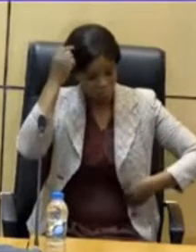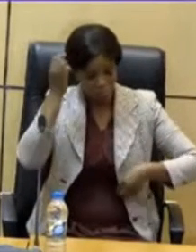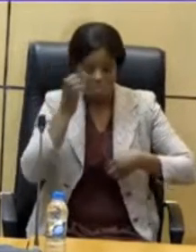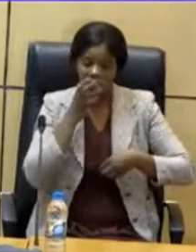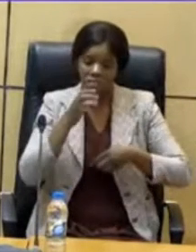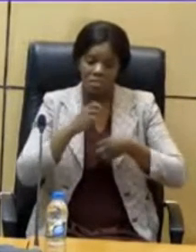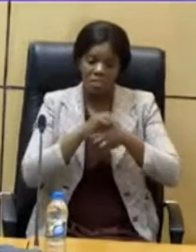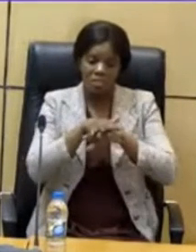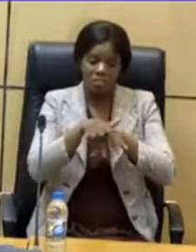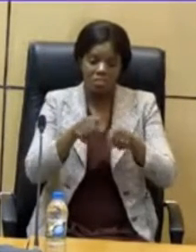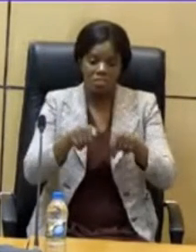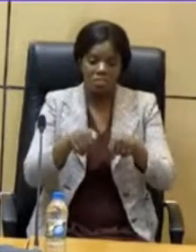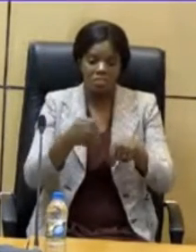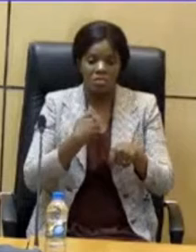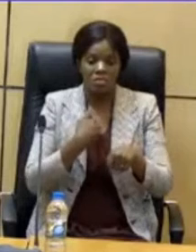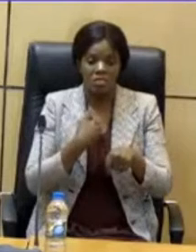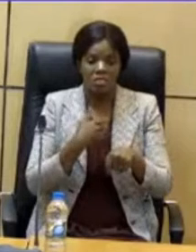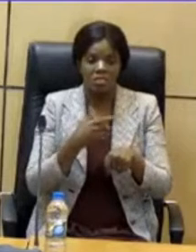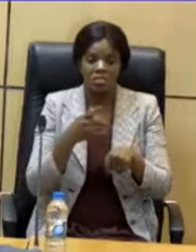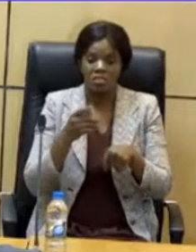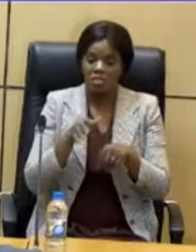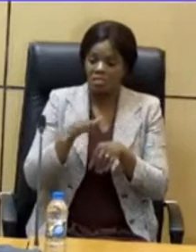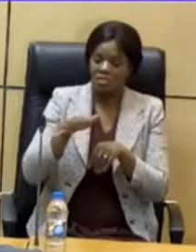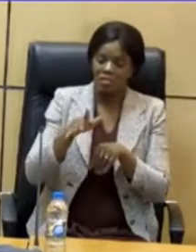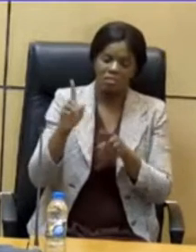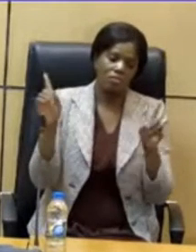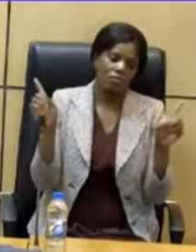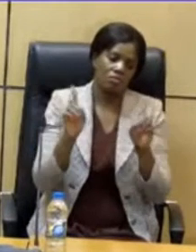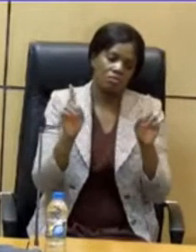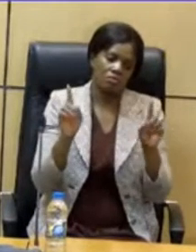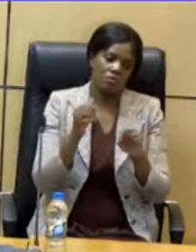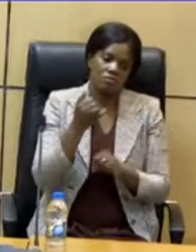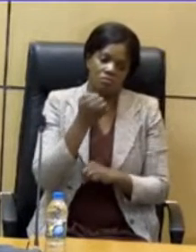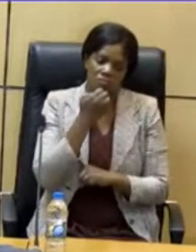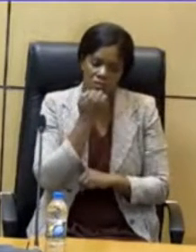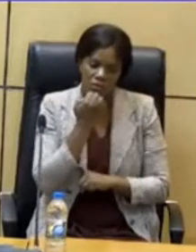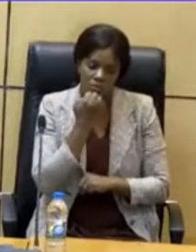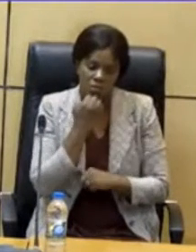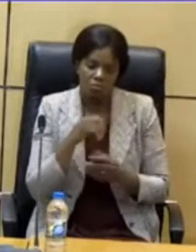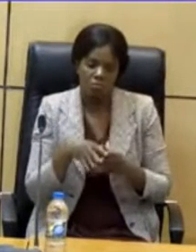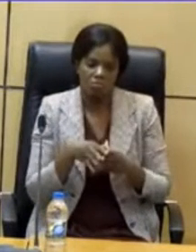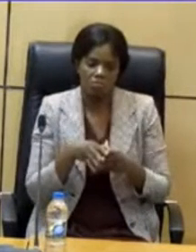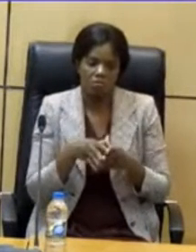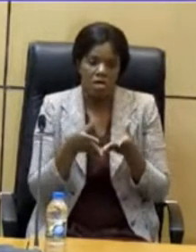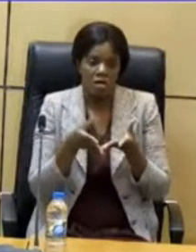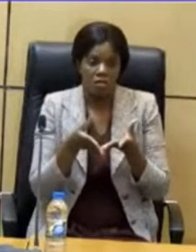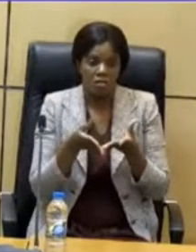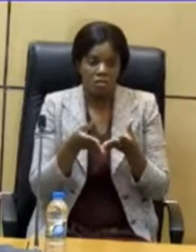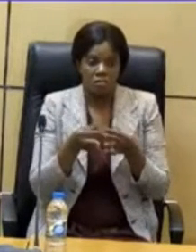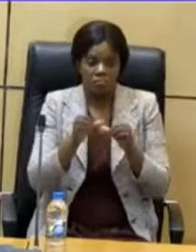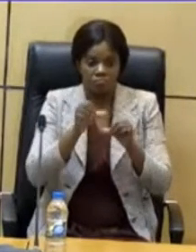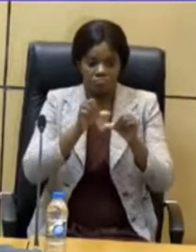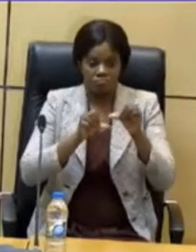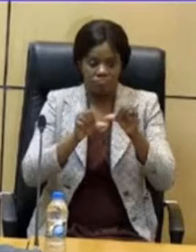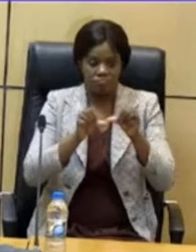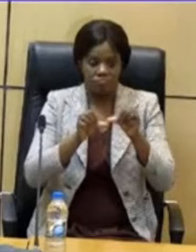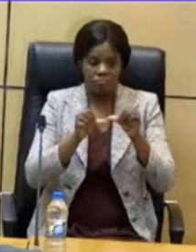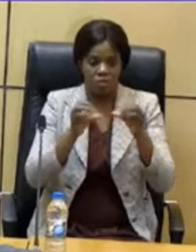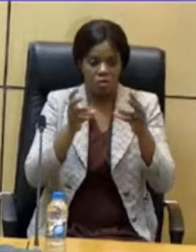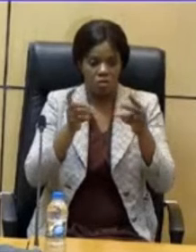Voltamos ao ponto de situação epidemiológica. Com os 15 casos, há, obviamente, alteração dos